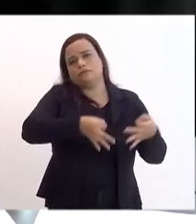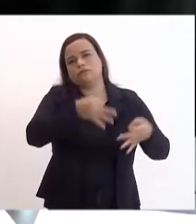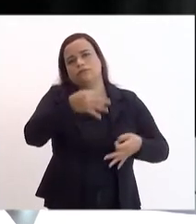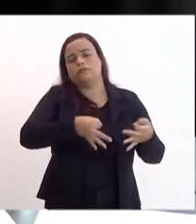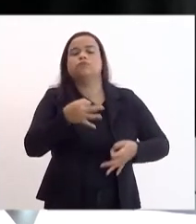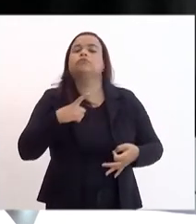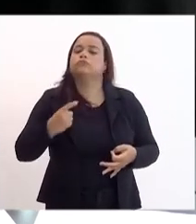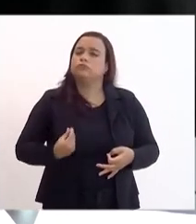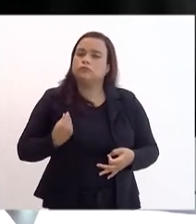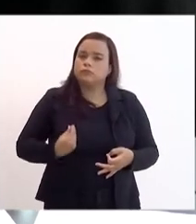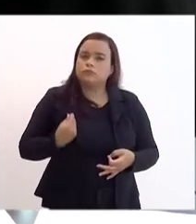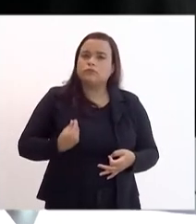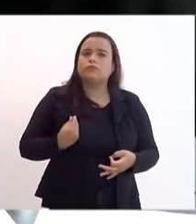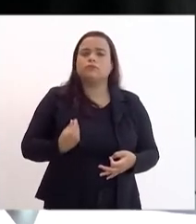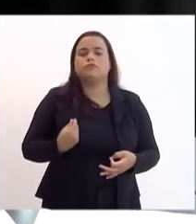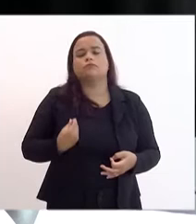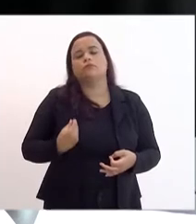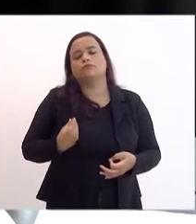existe.